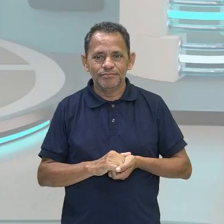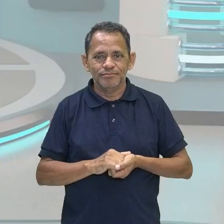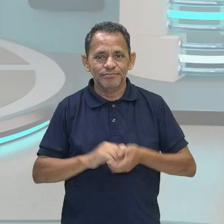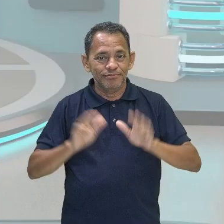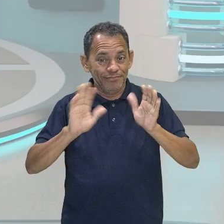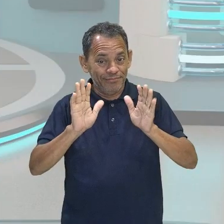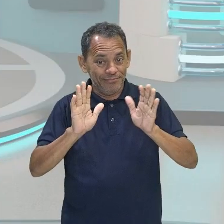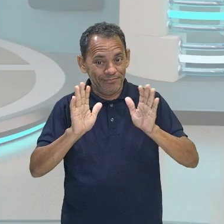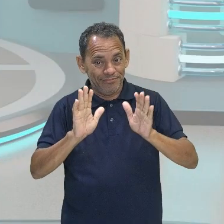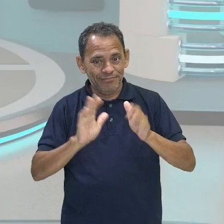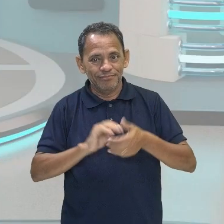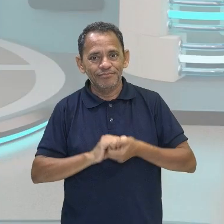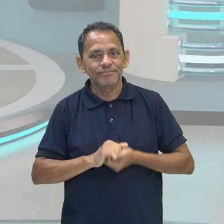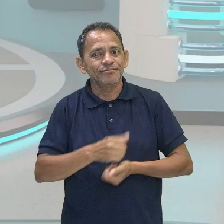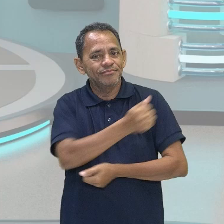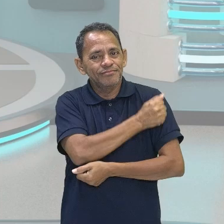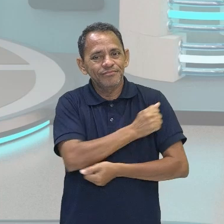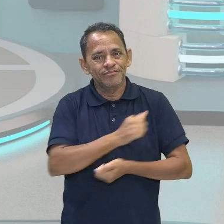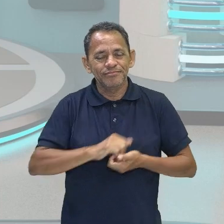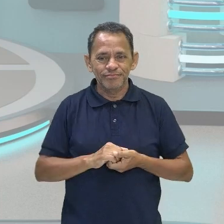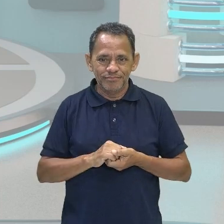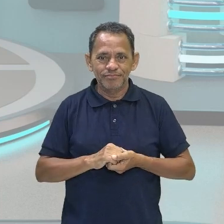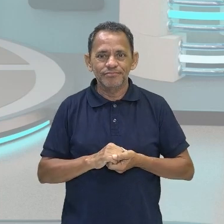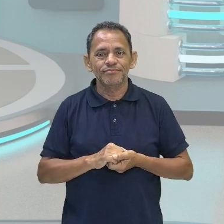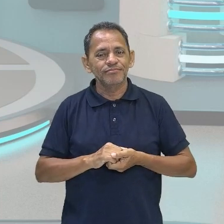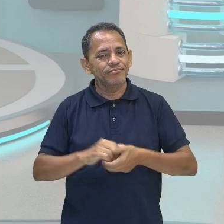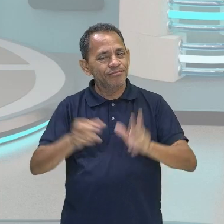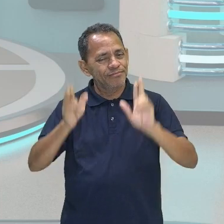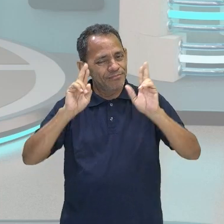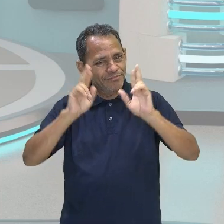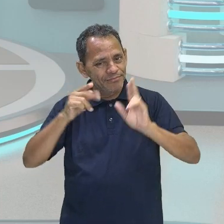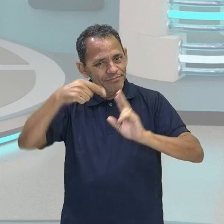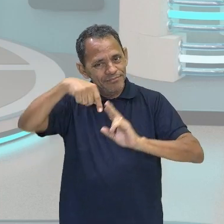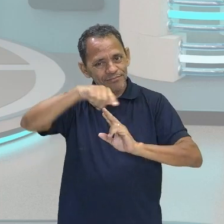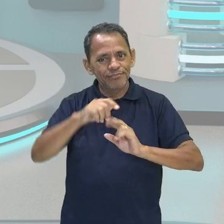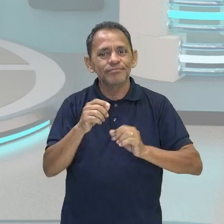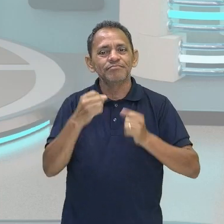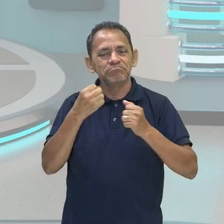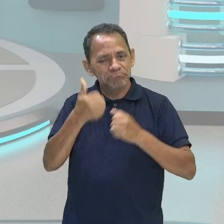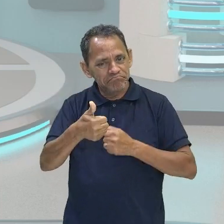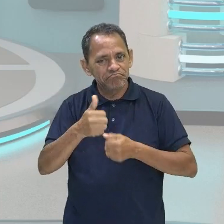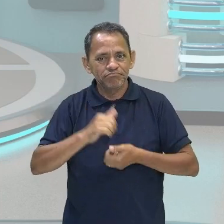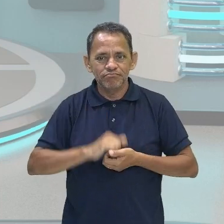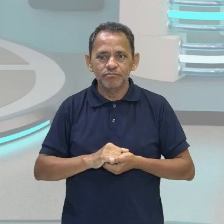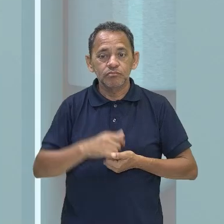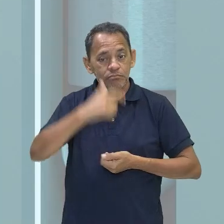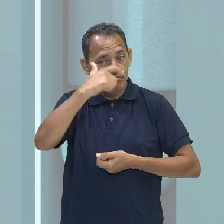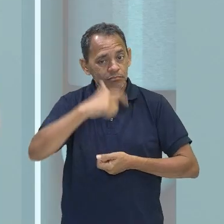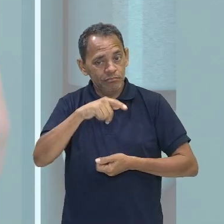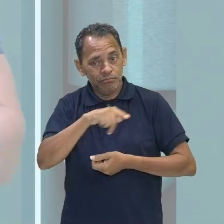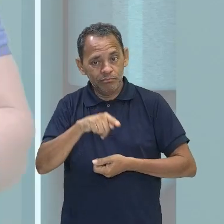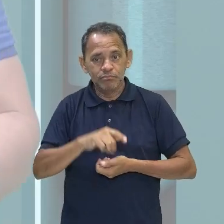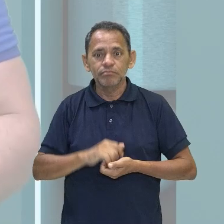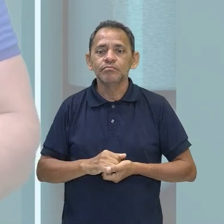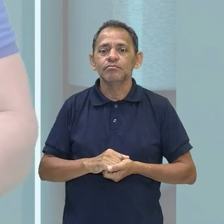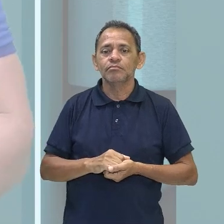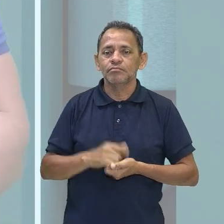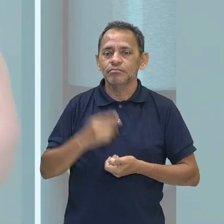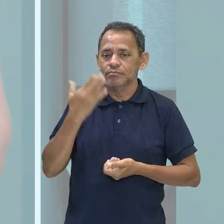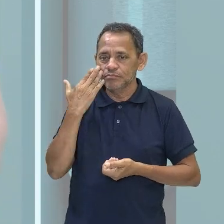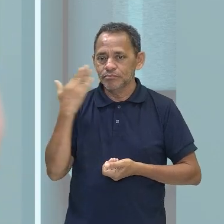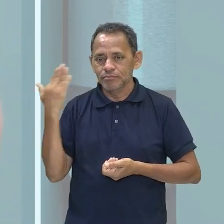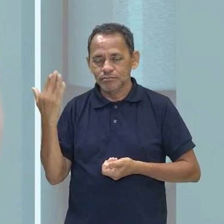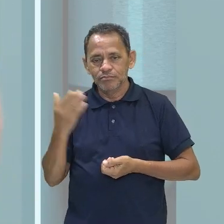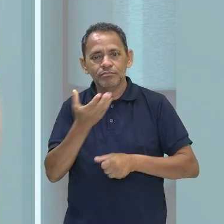Hello, hello everybody! How are you doing? Eu espero que vocês estejam muito bem. Eu sou o professor Luiz Bragança,